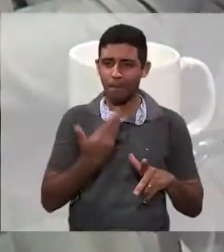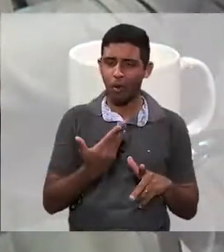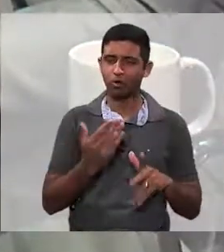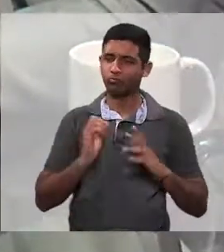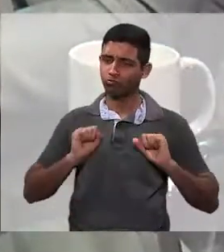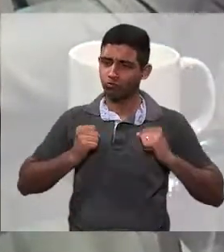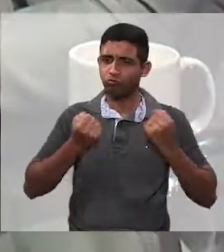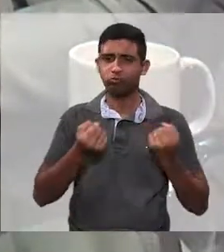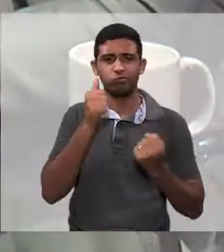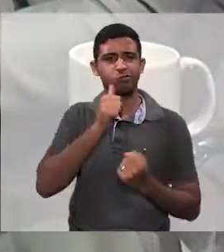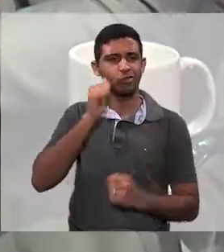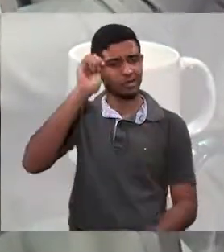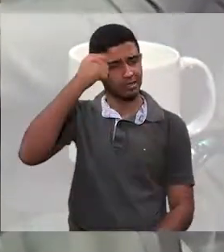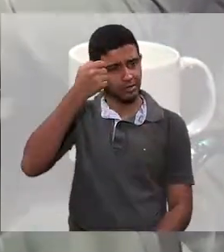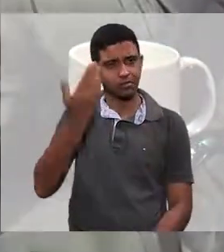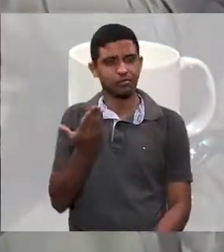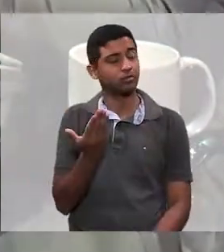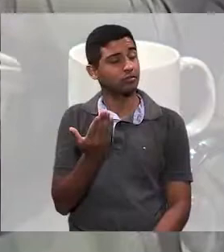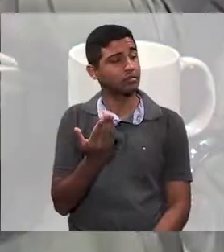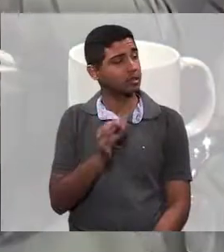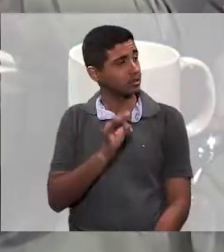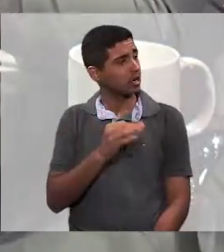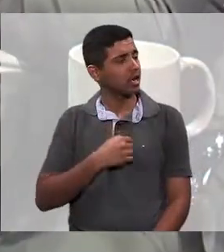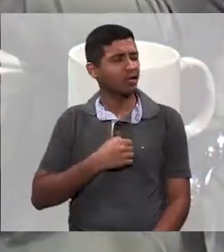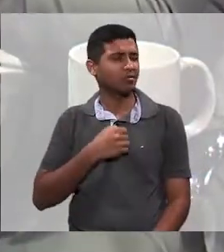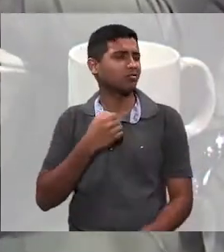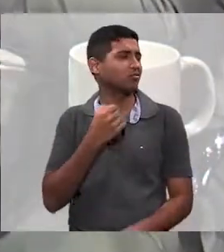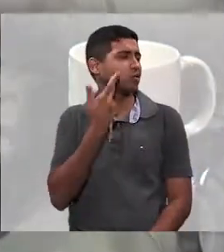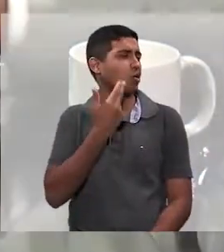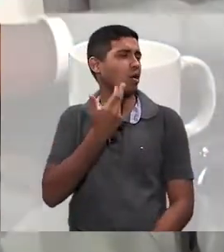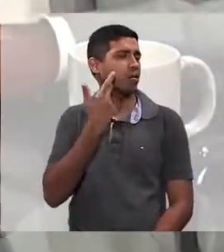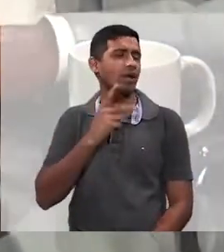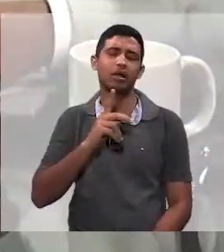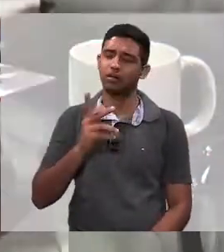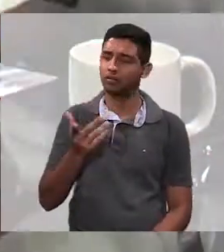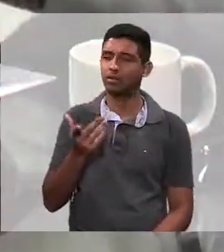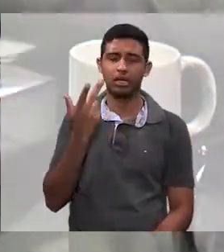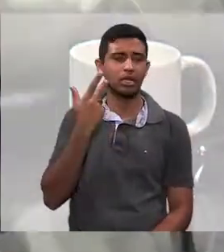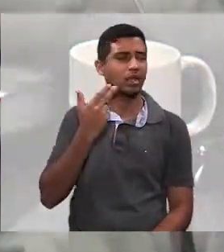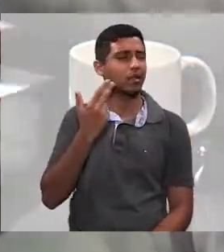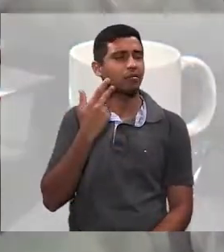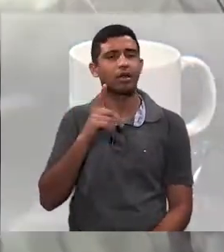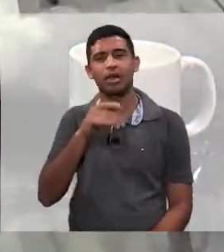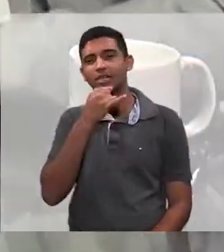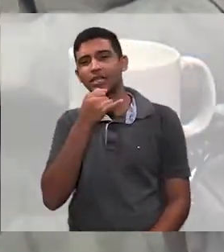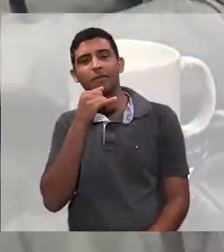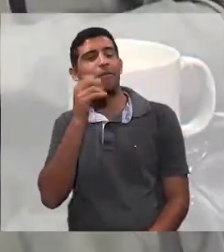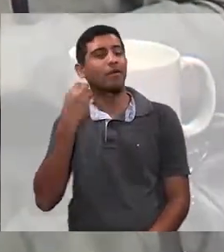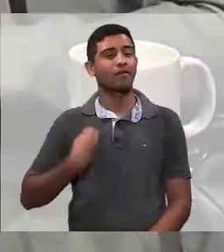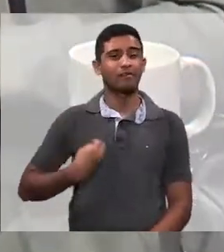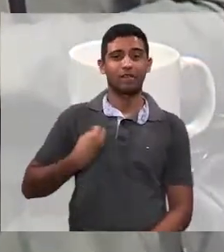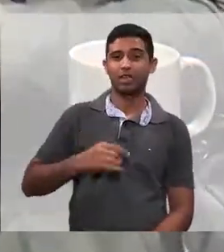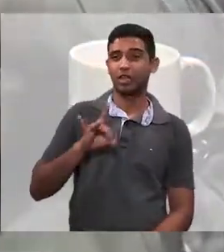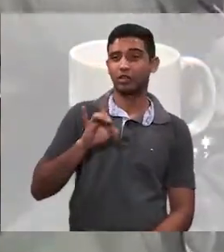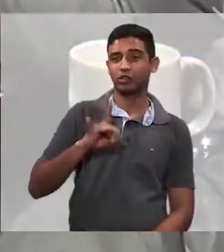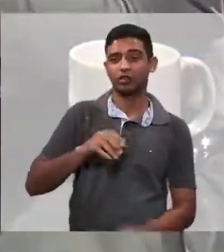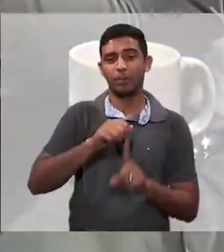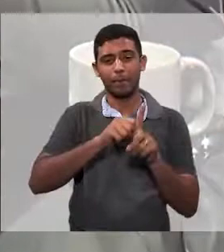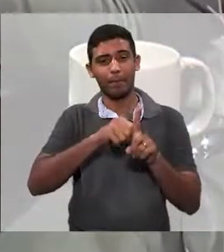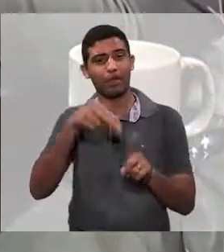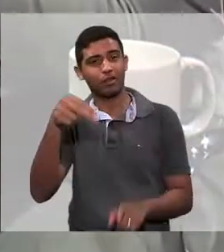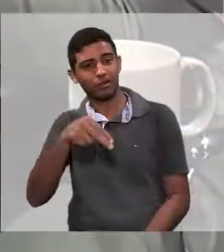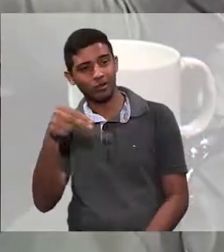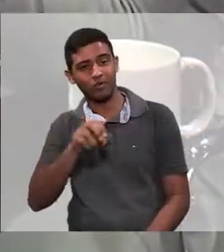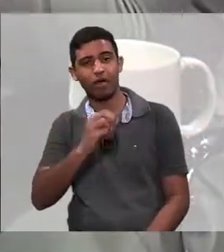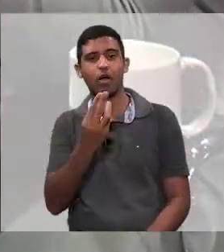luta, enfim, do povo negro, da mulher negra. E essa aí, é uma prática muito comum. Muito, né? Comum. Os negros só existem em novembro, né? Em maio,